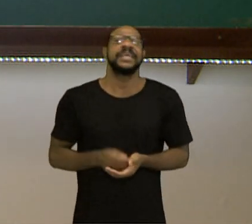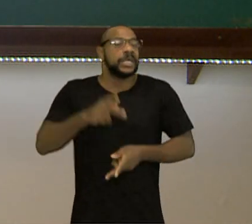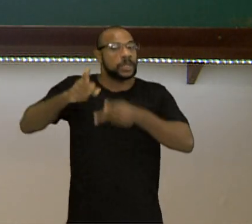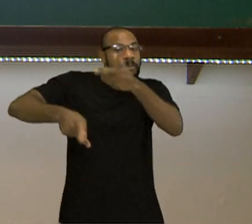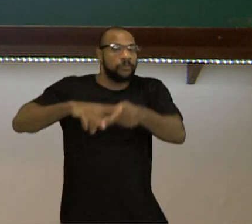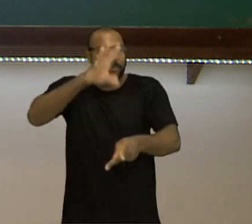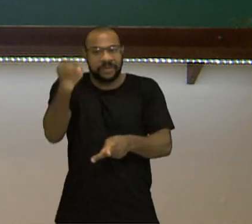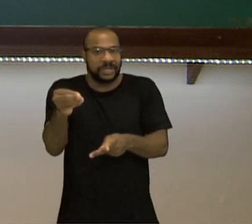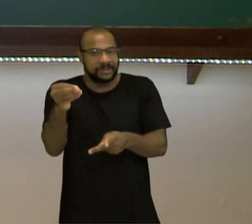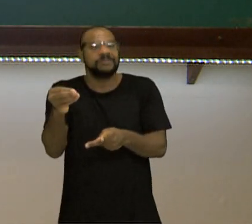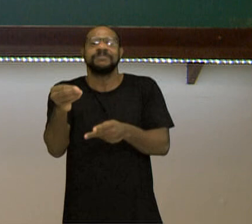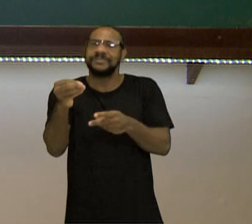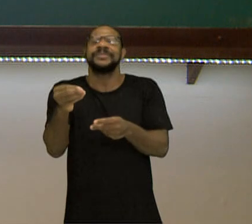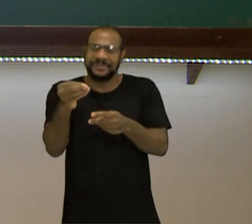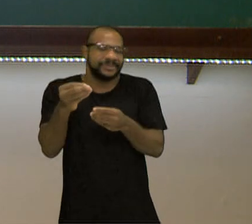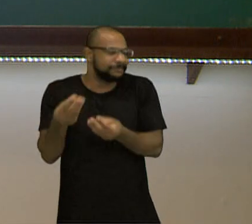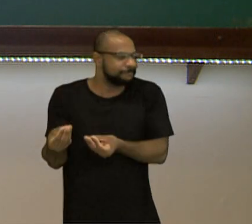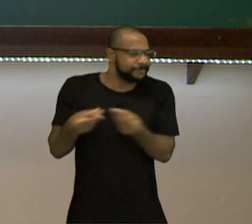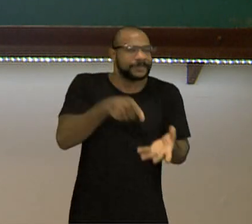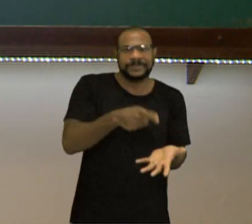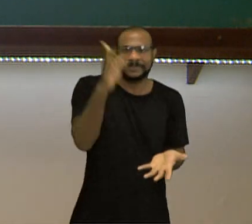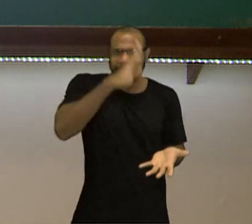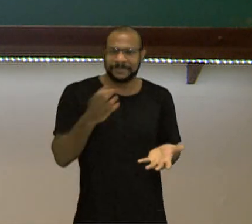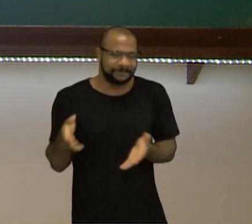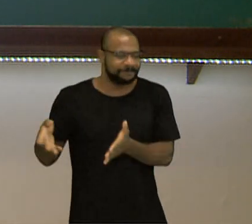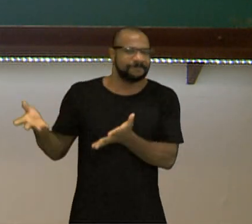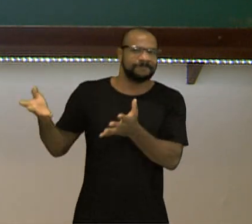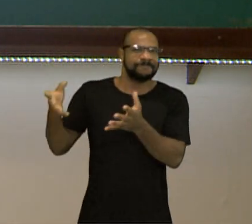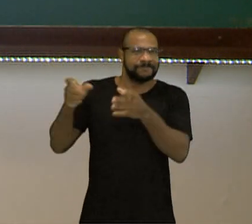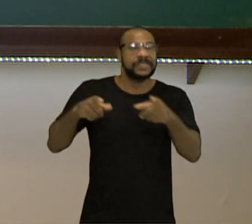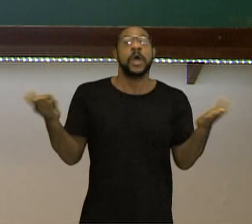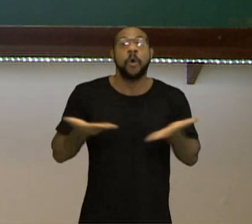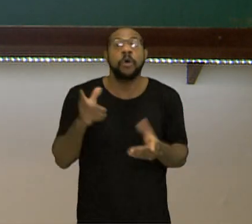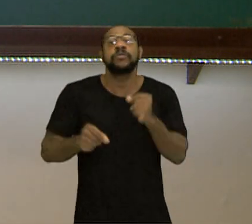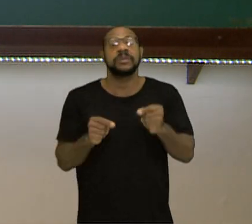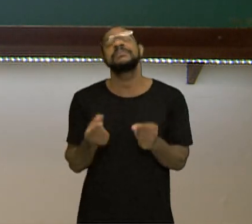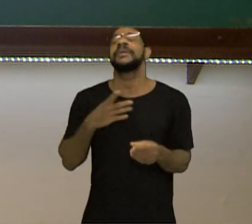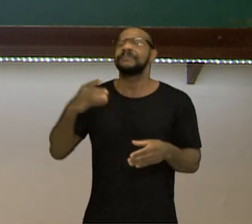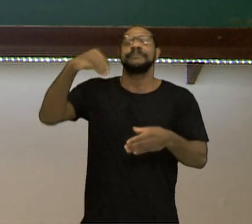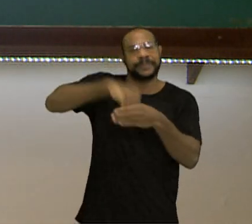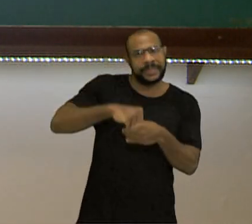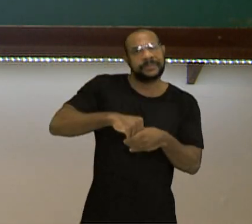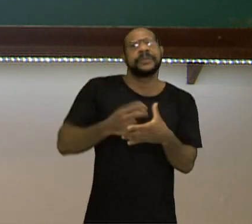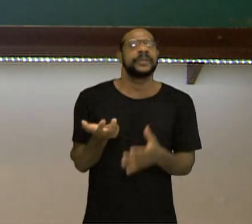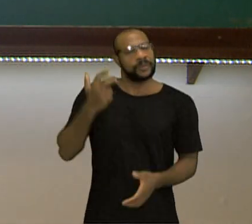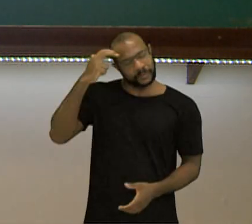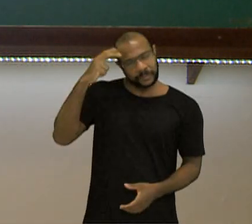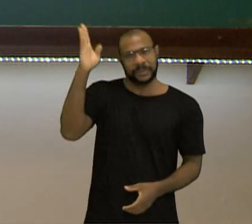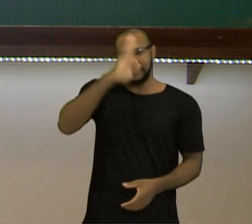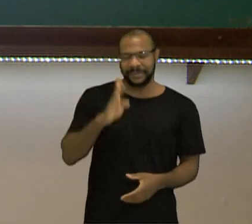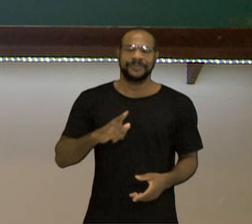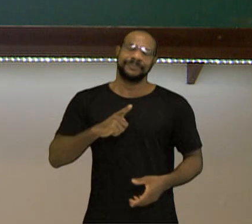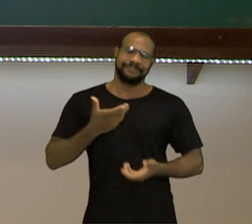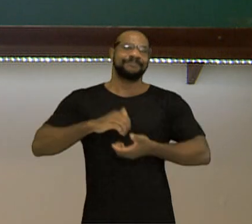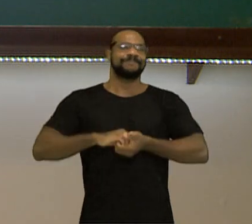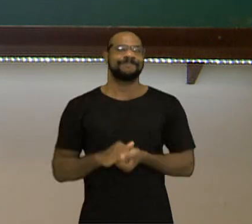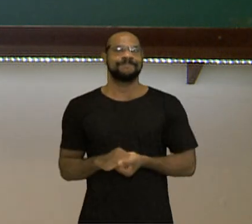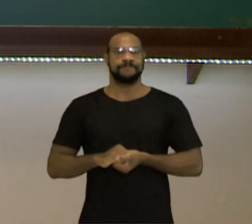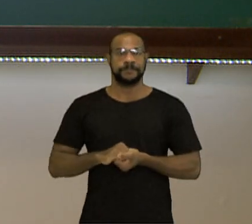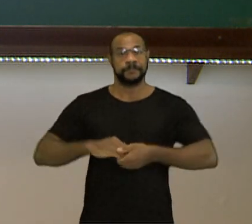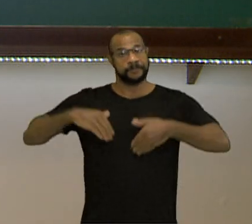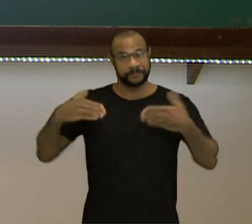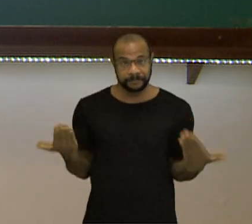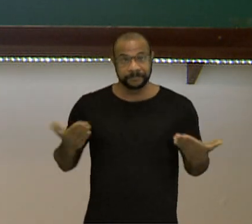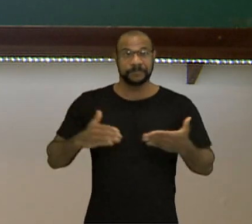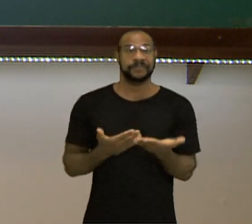população que veio para o Brasil para ser escravizada e que hoje faz parte da nossa cultura brasileira, né? Então